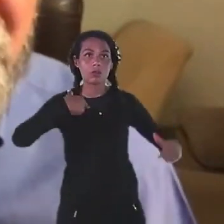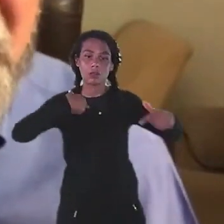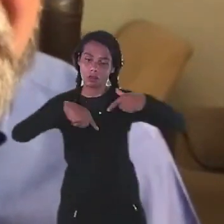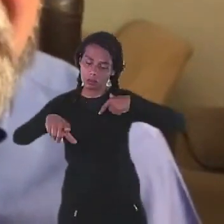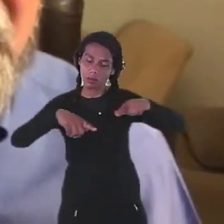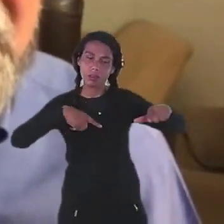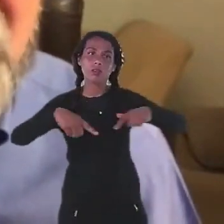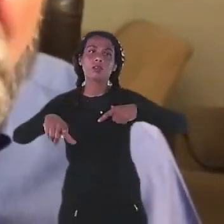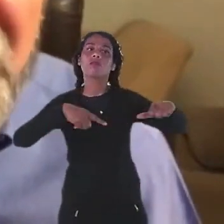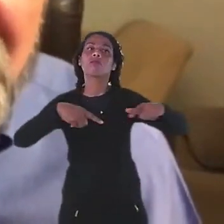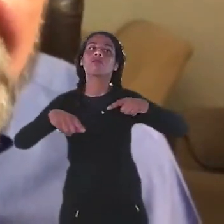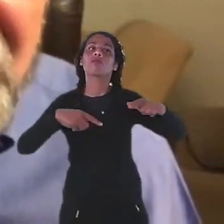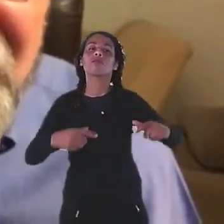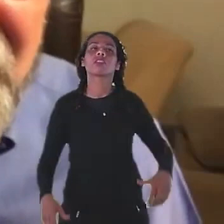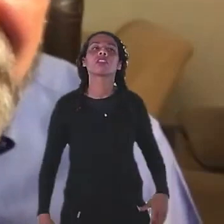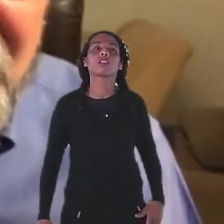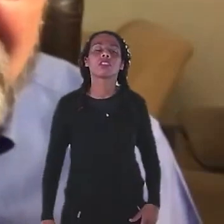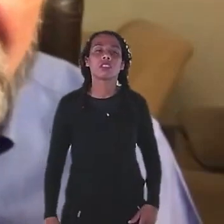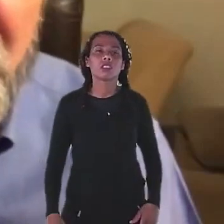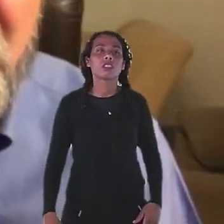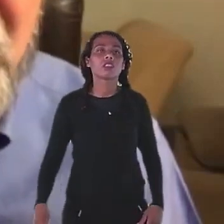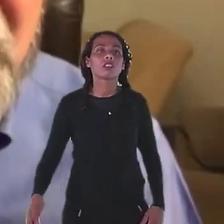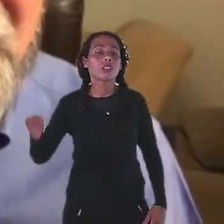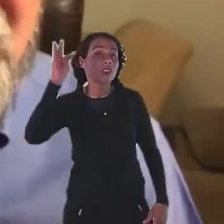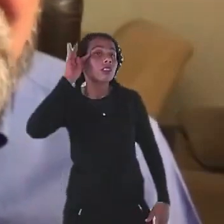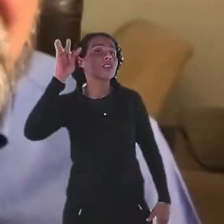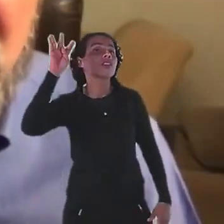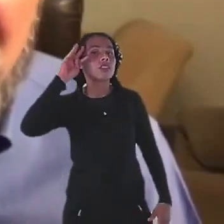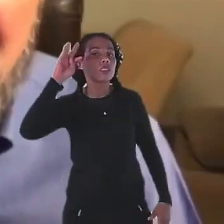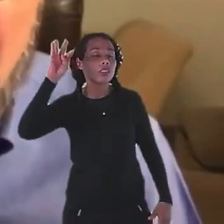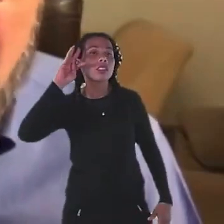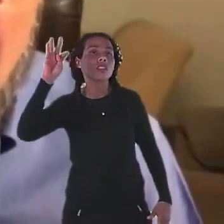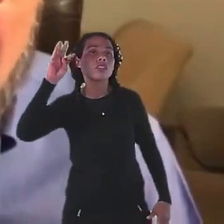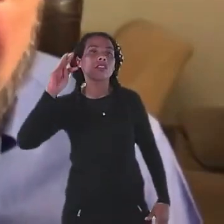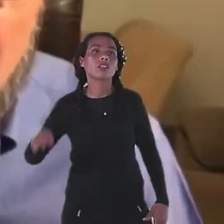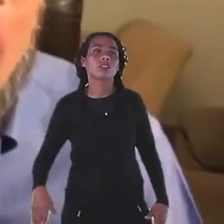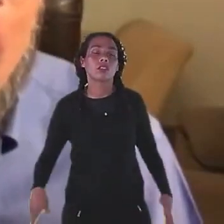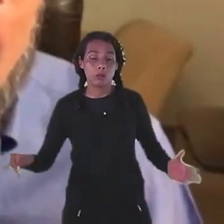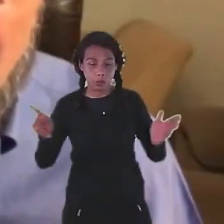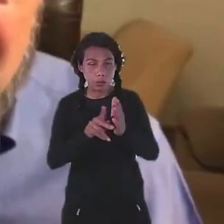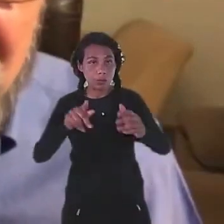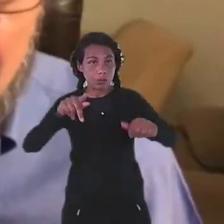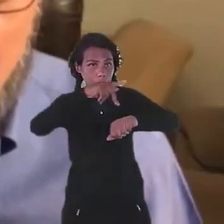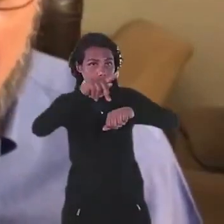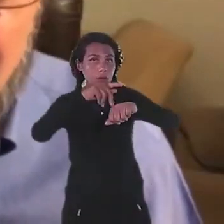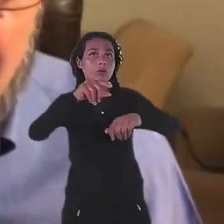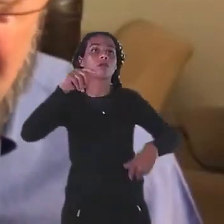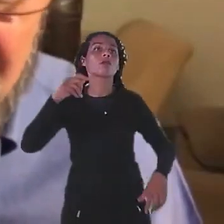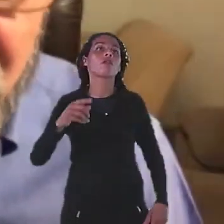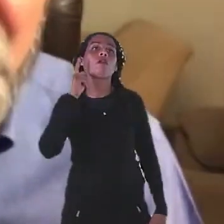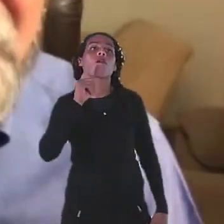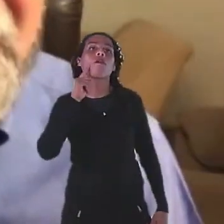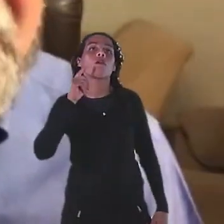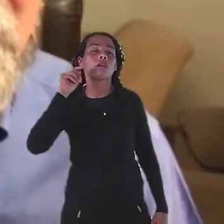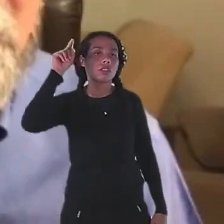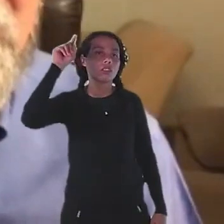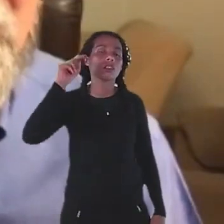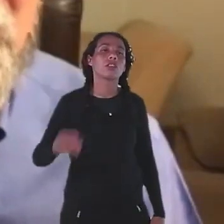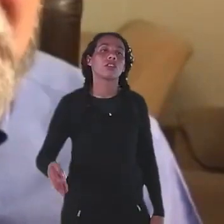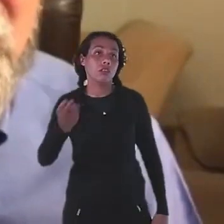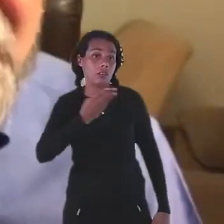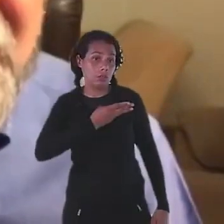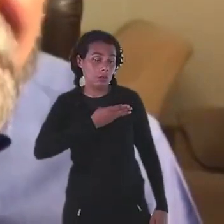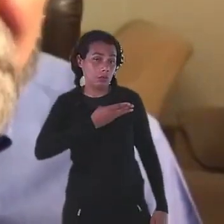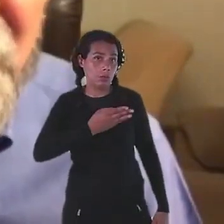eu propus teoricamente essa criação num paper lá nos Estados Unidos, eu e o meu grande amigo John Chapin, que foi meu orientador